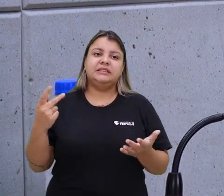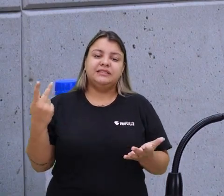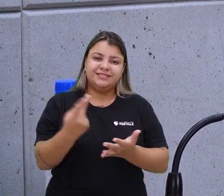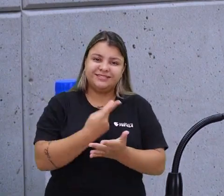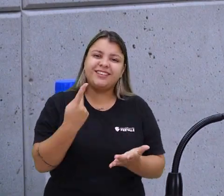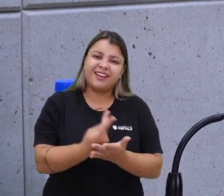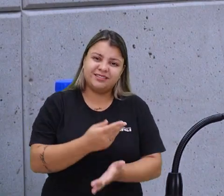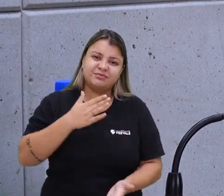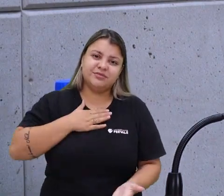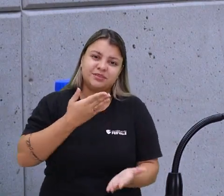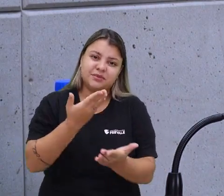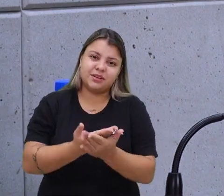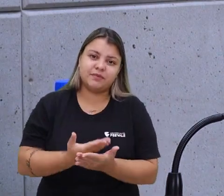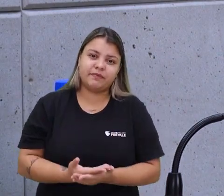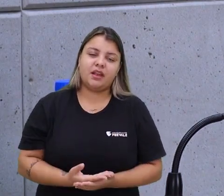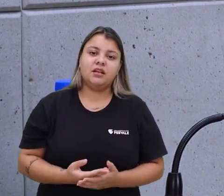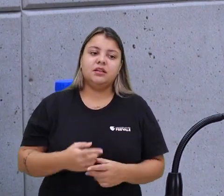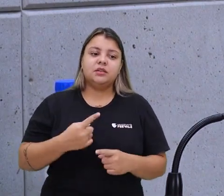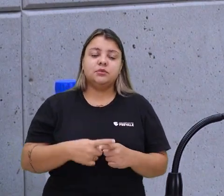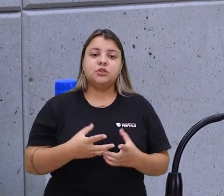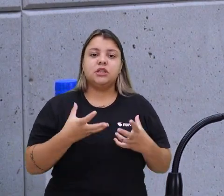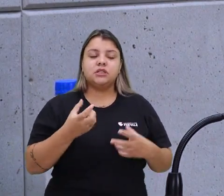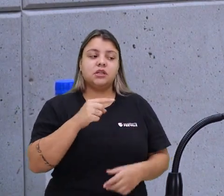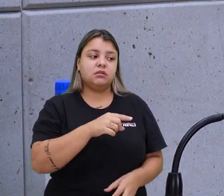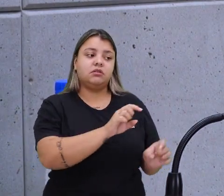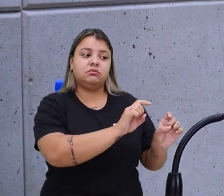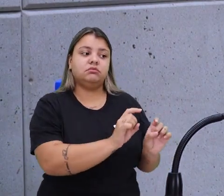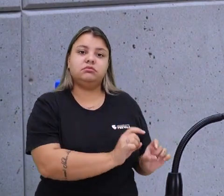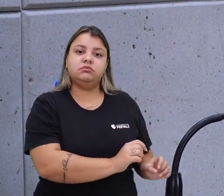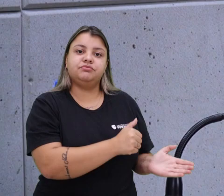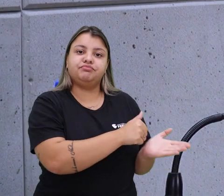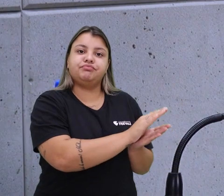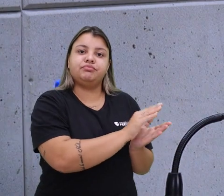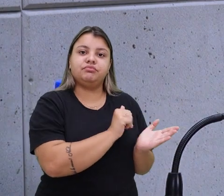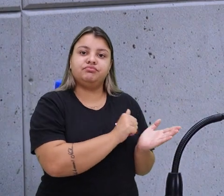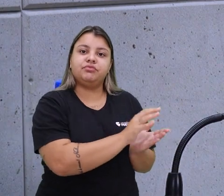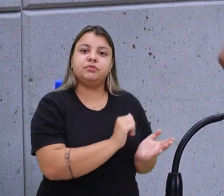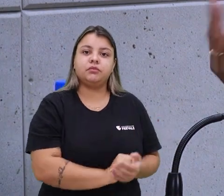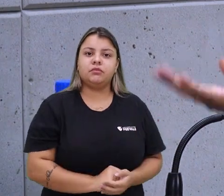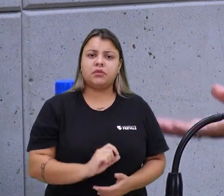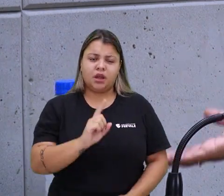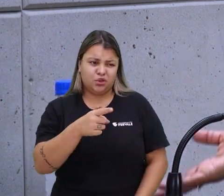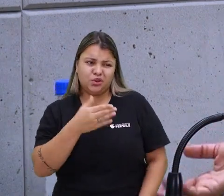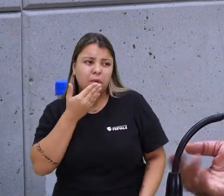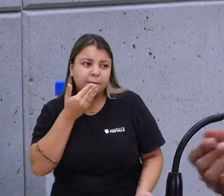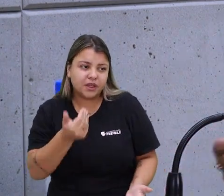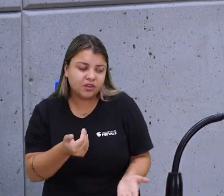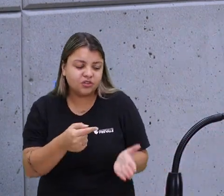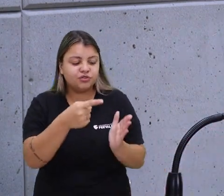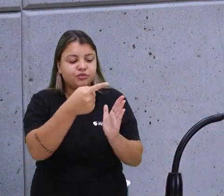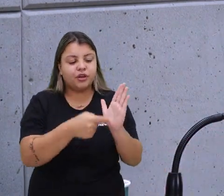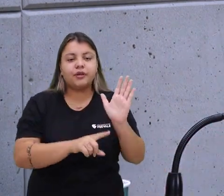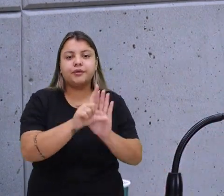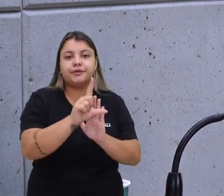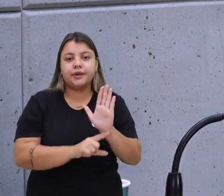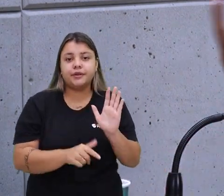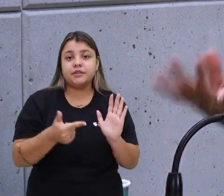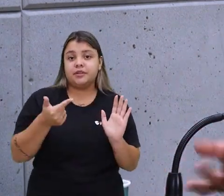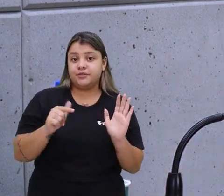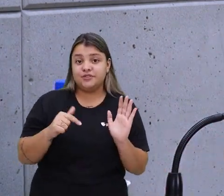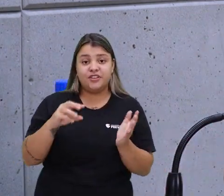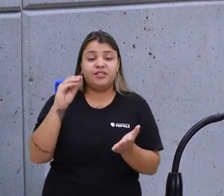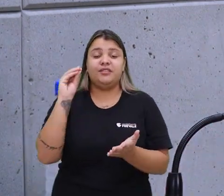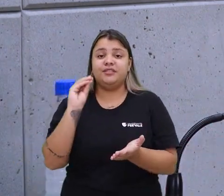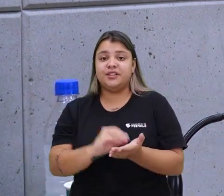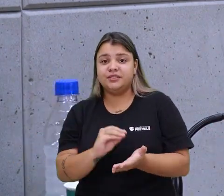PR ver se eu tipo desistia assim né ai não tu não pediu isso na lista de compras daí não tinha daí